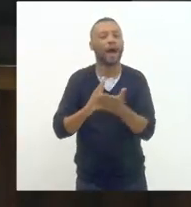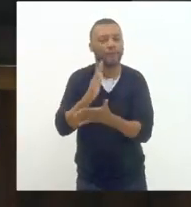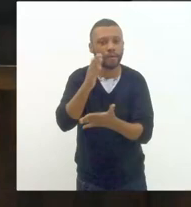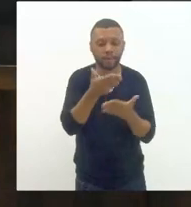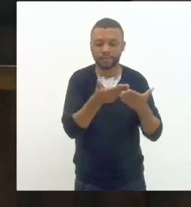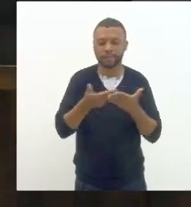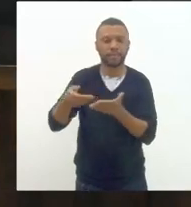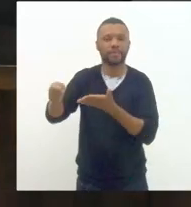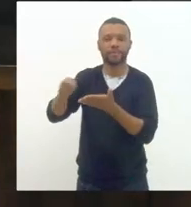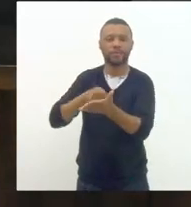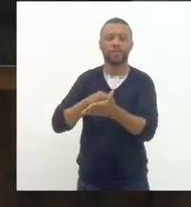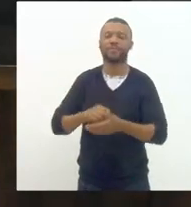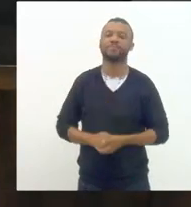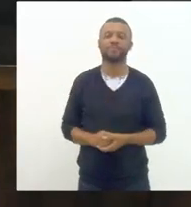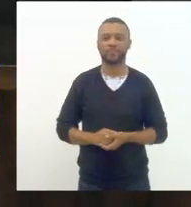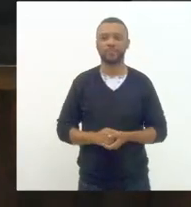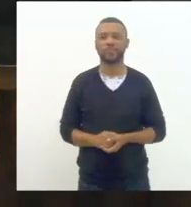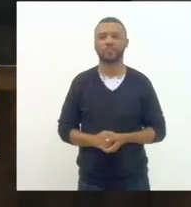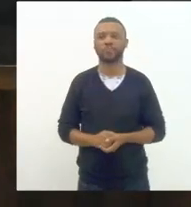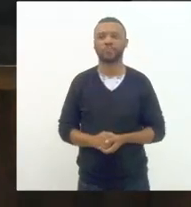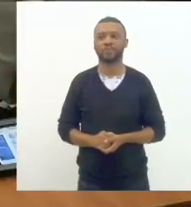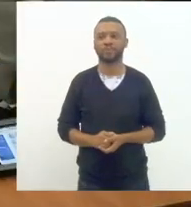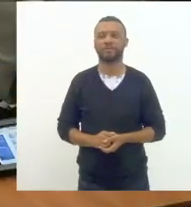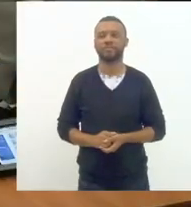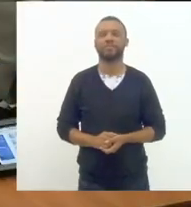vai autógrafo.